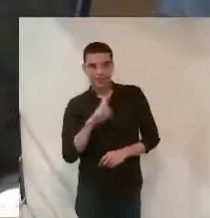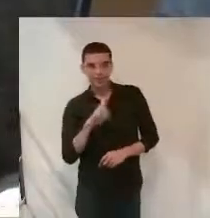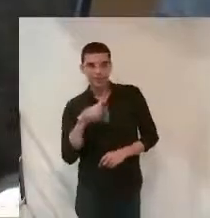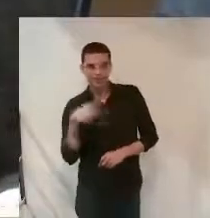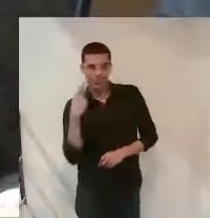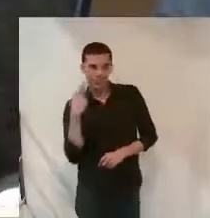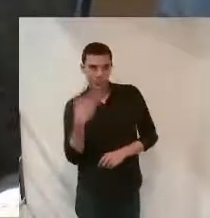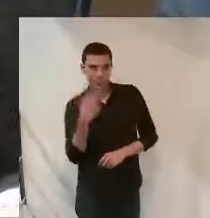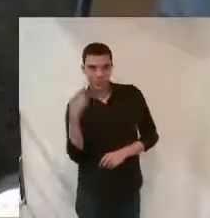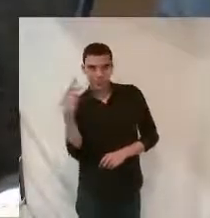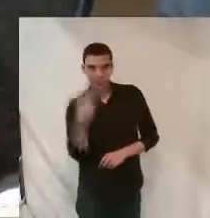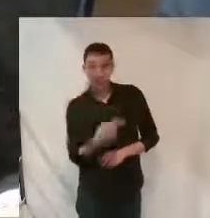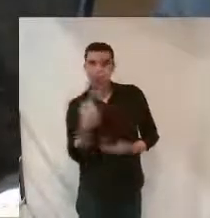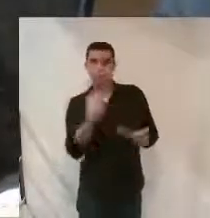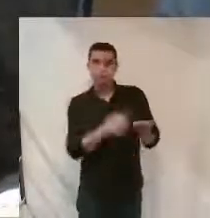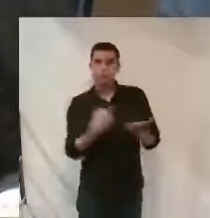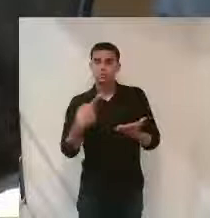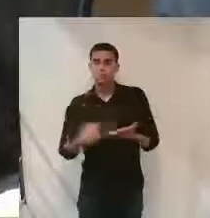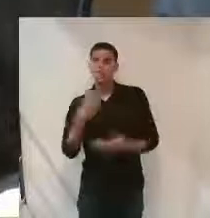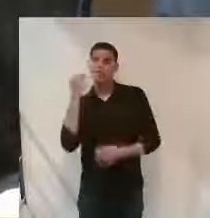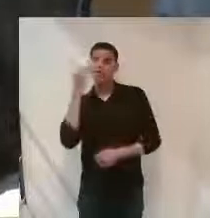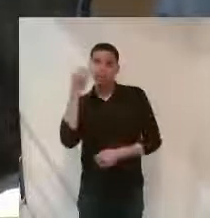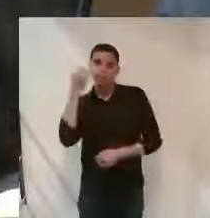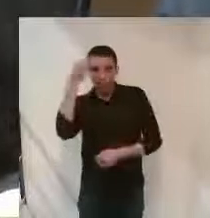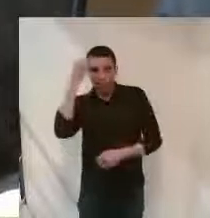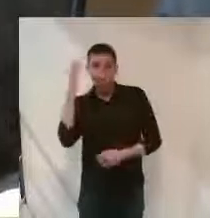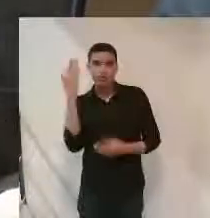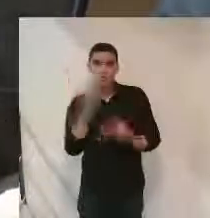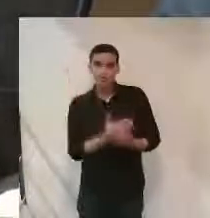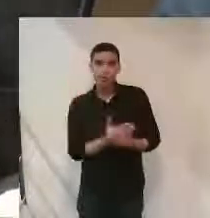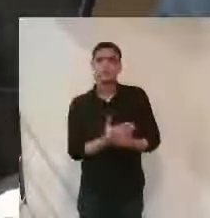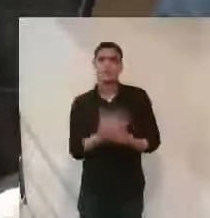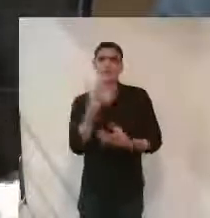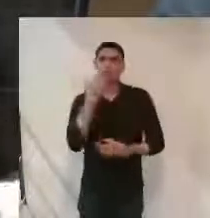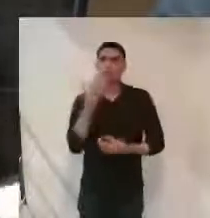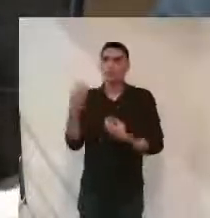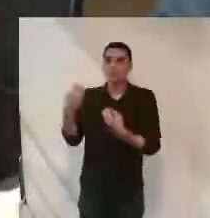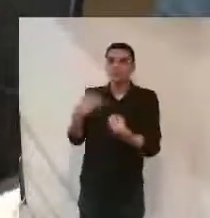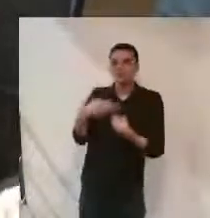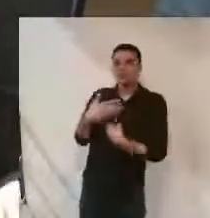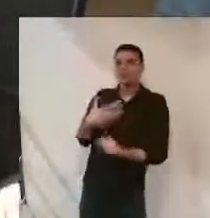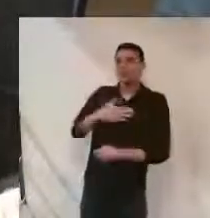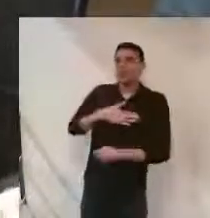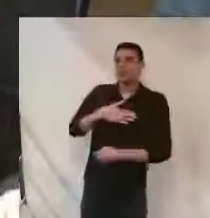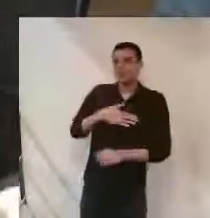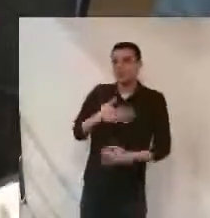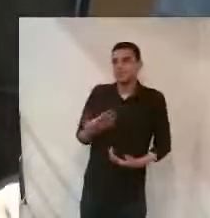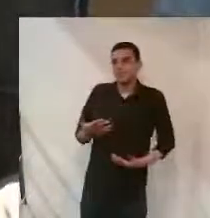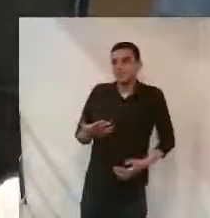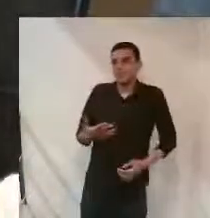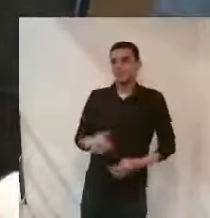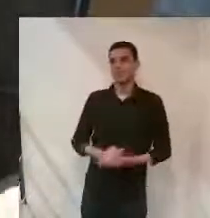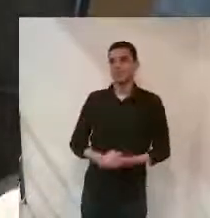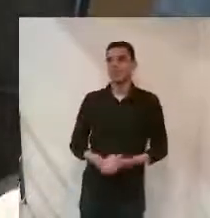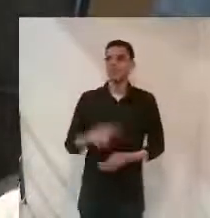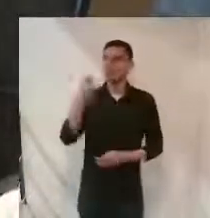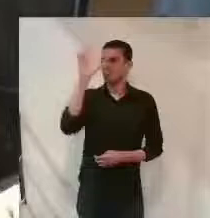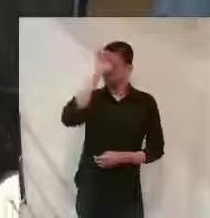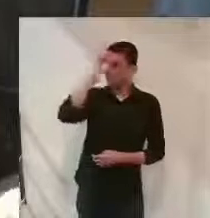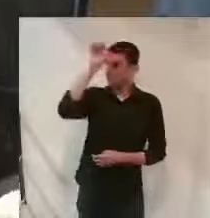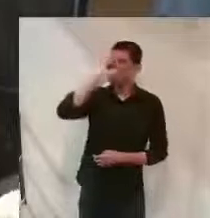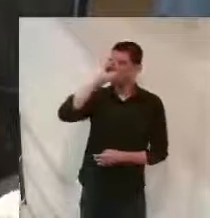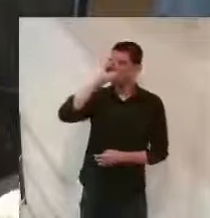perseguição penal. Então, não venha colocar o filhinho no meu colo. O filho é seu, não é? E nós